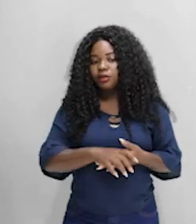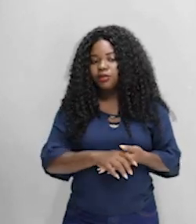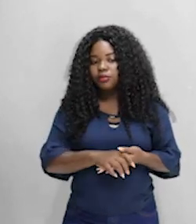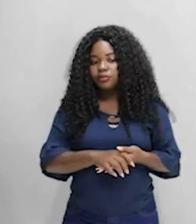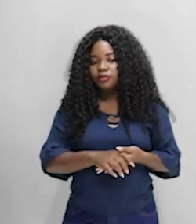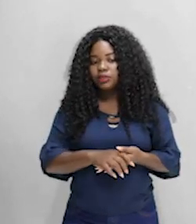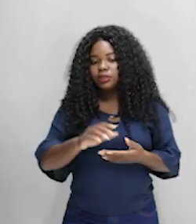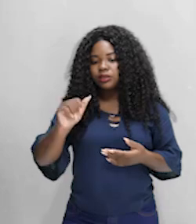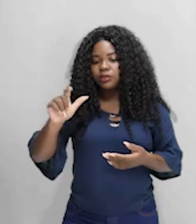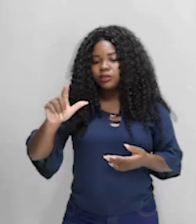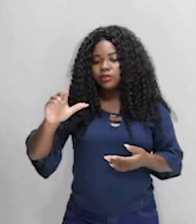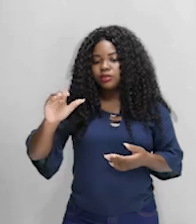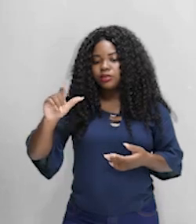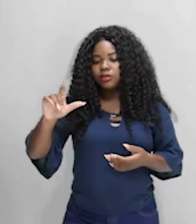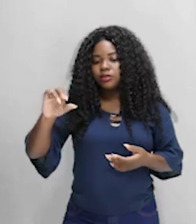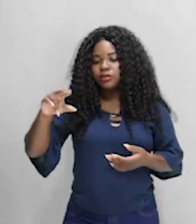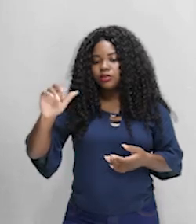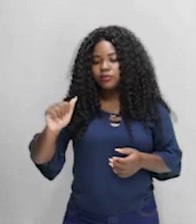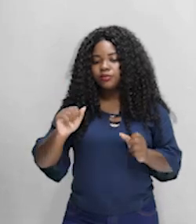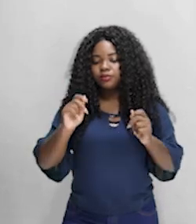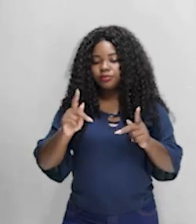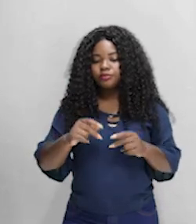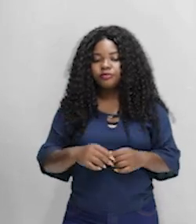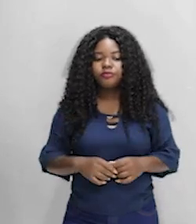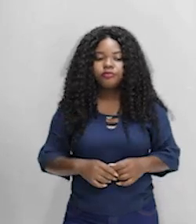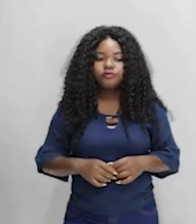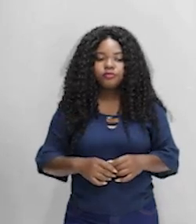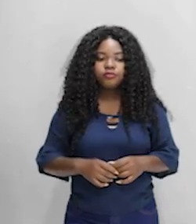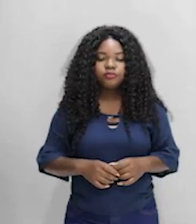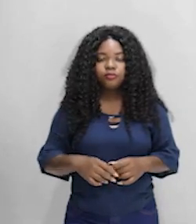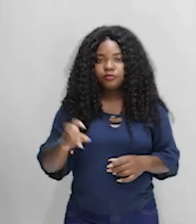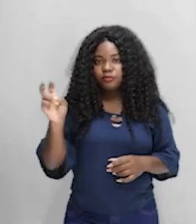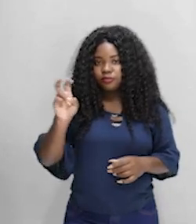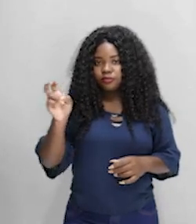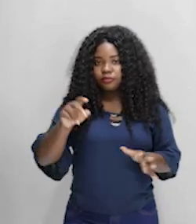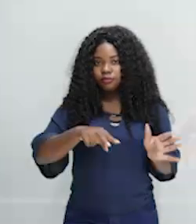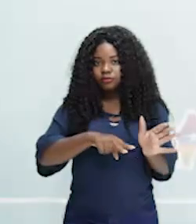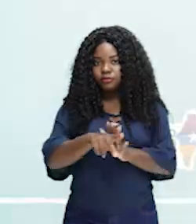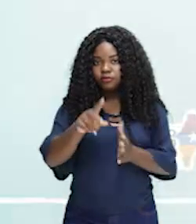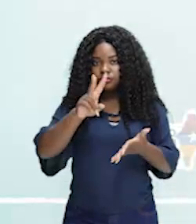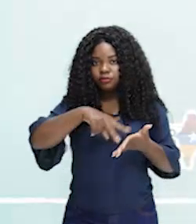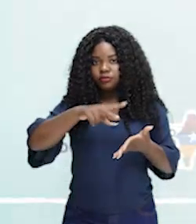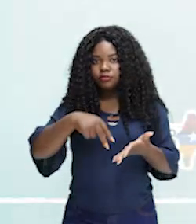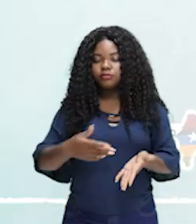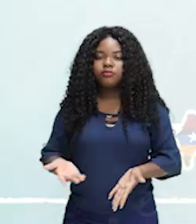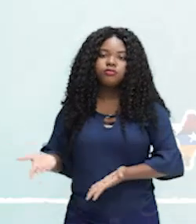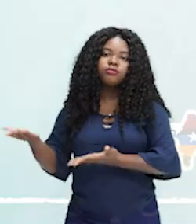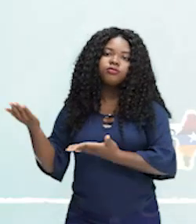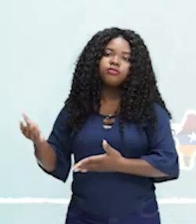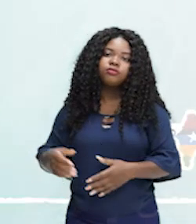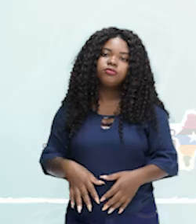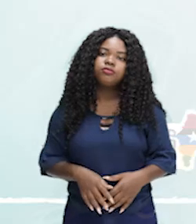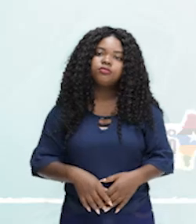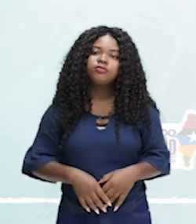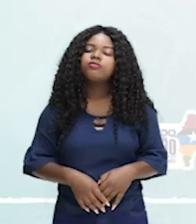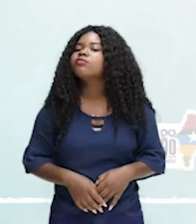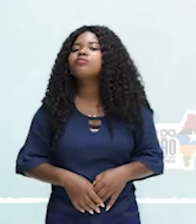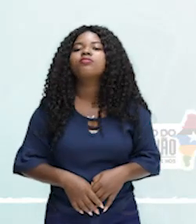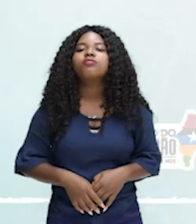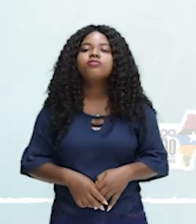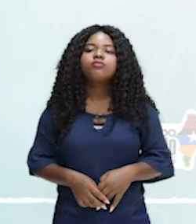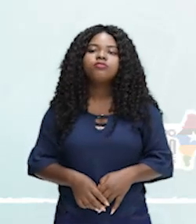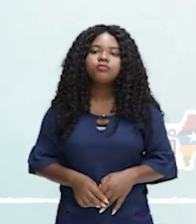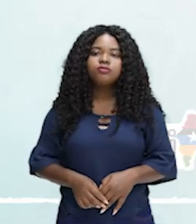pouco alcalina. Show? Vamos a mais uma questão, turma. Bom,